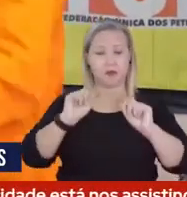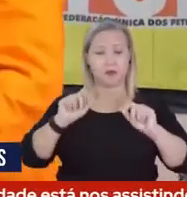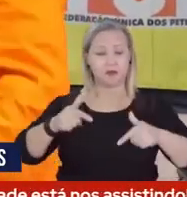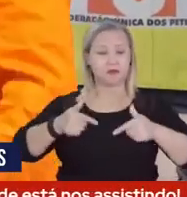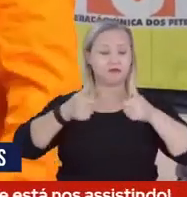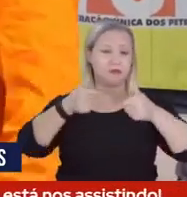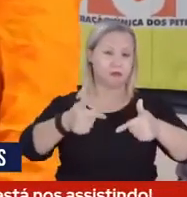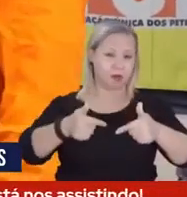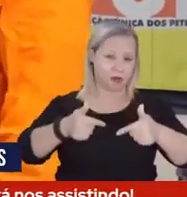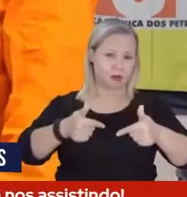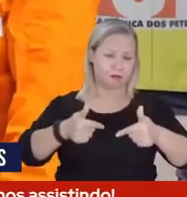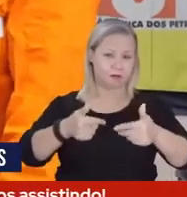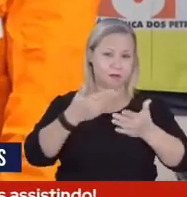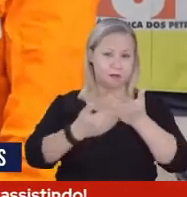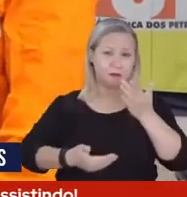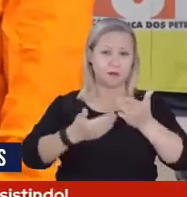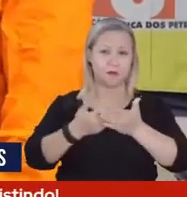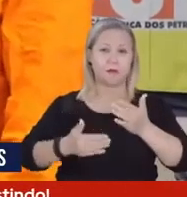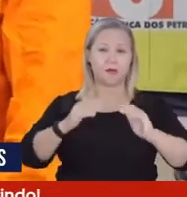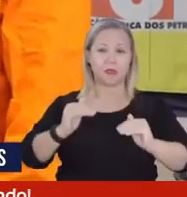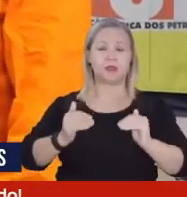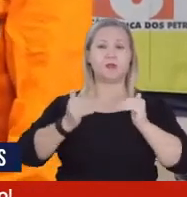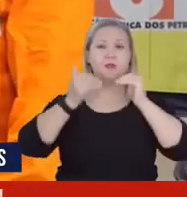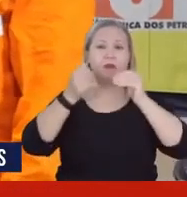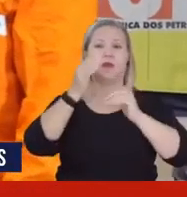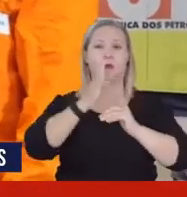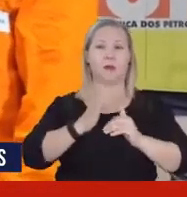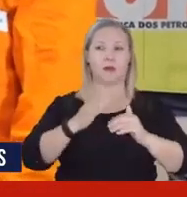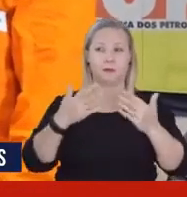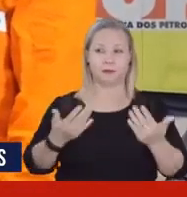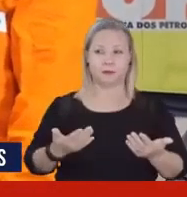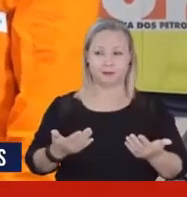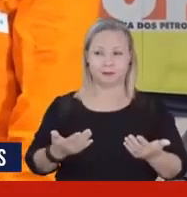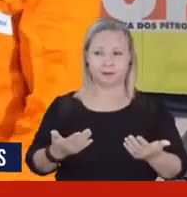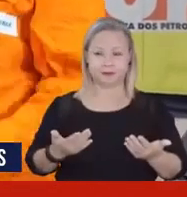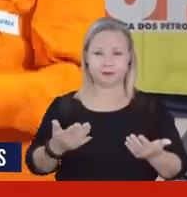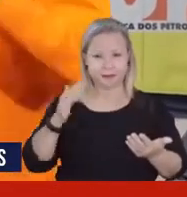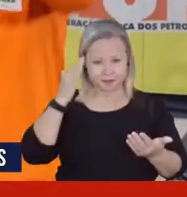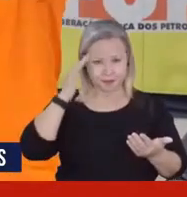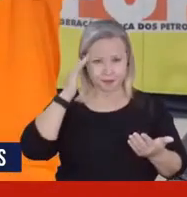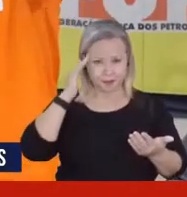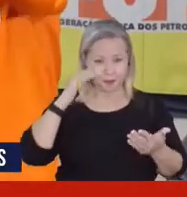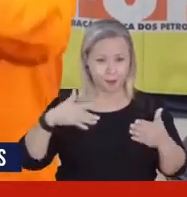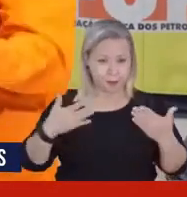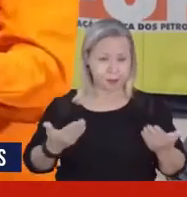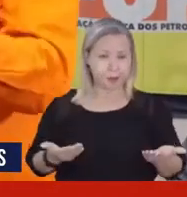a soberania nacional. Não é mesmo? Então, a coisa é